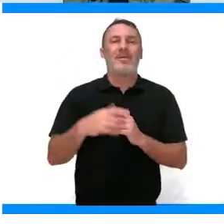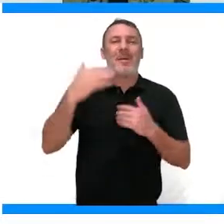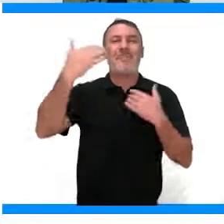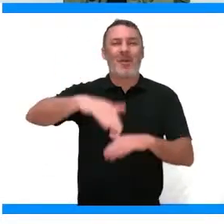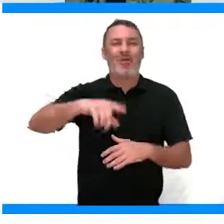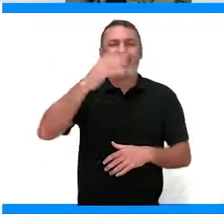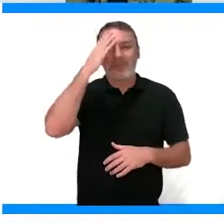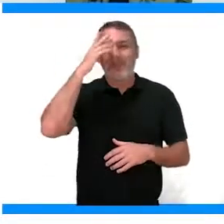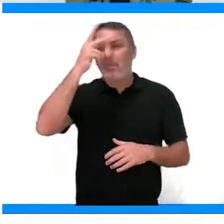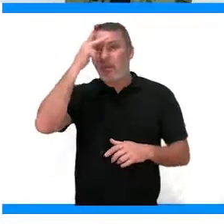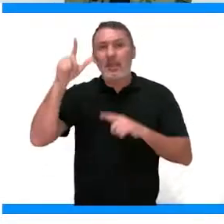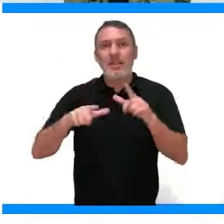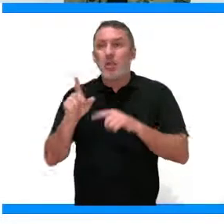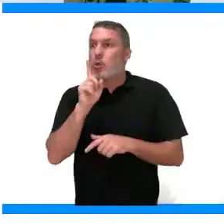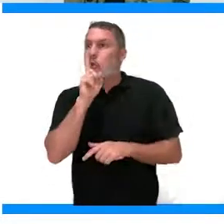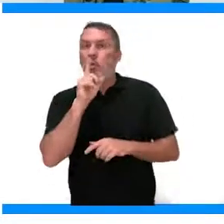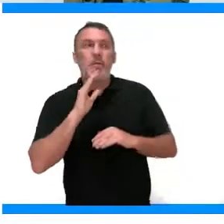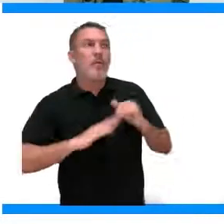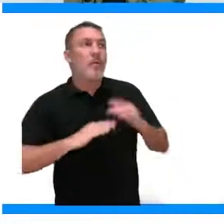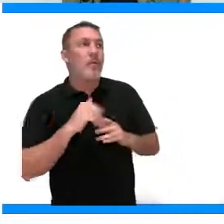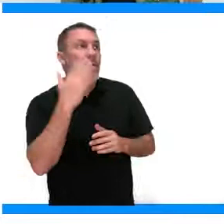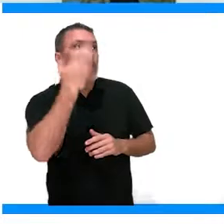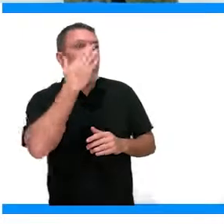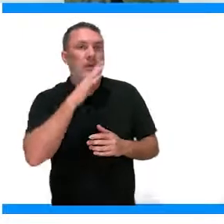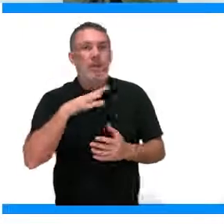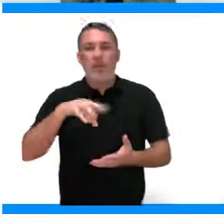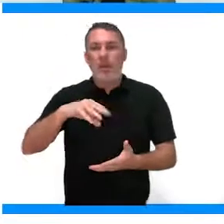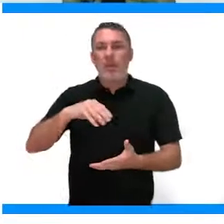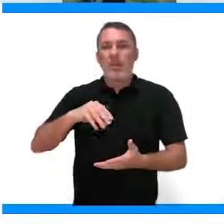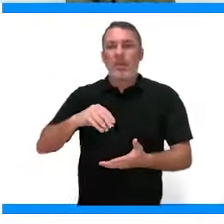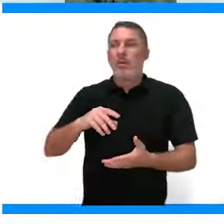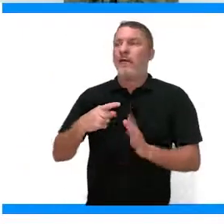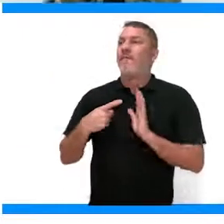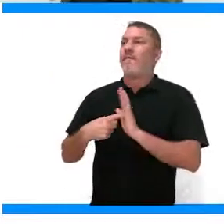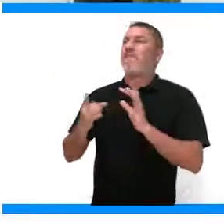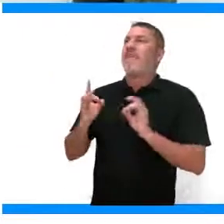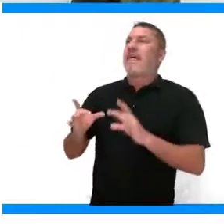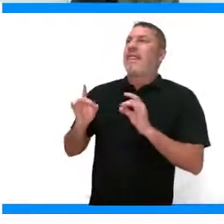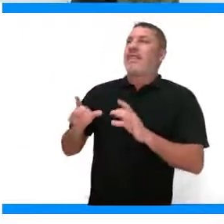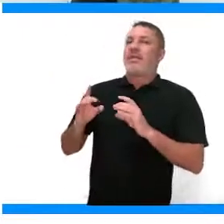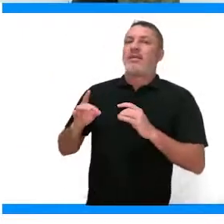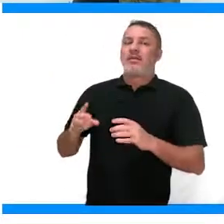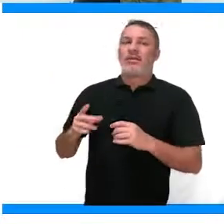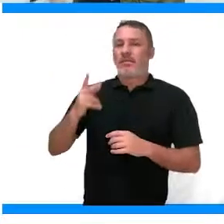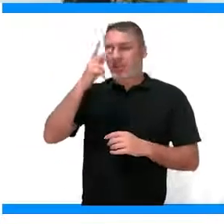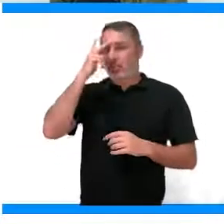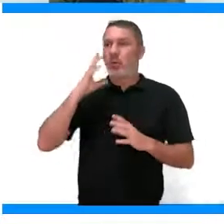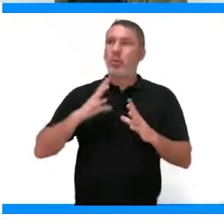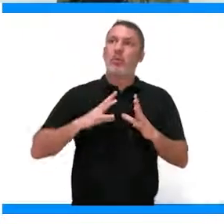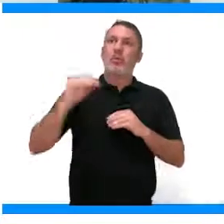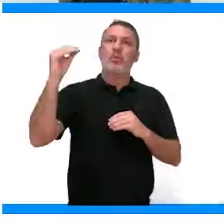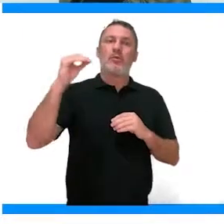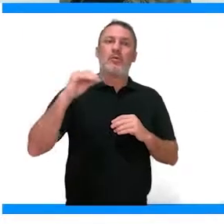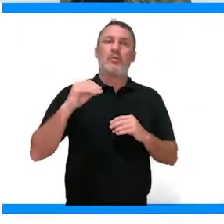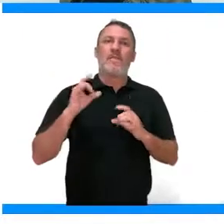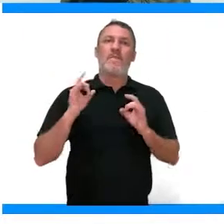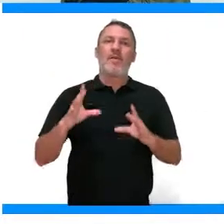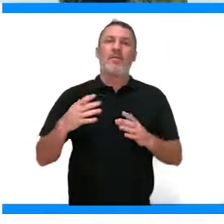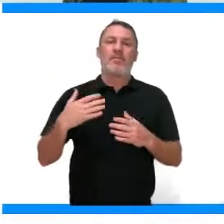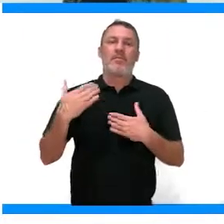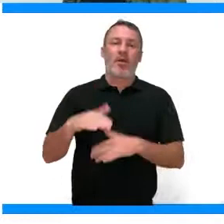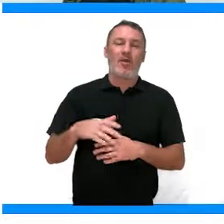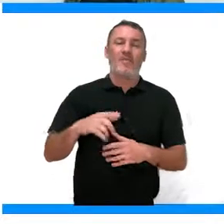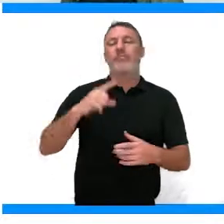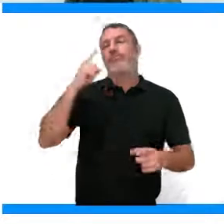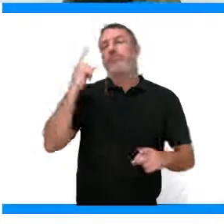Um profissional, um funcionário de uma gráfica, pegou uma prova do Enem, dobrou e botou atrás da calça assim e saiu com ela do